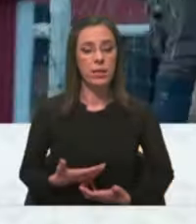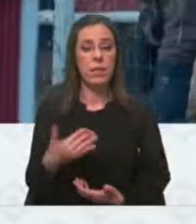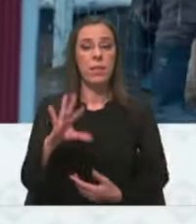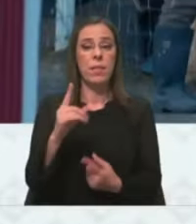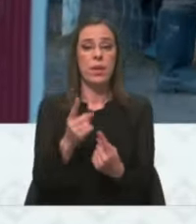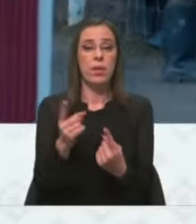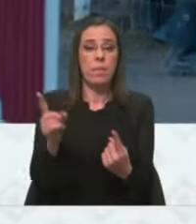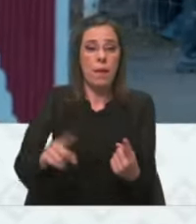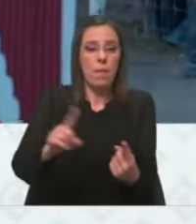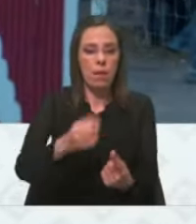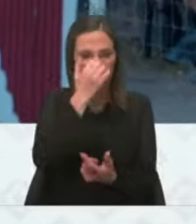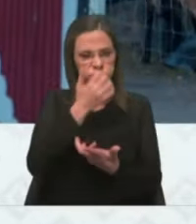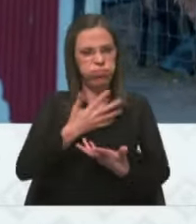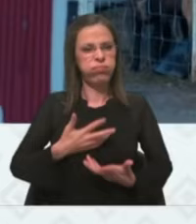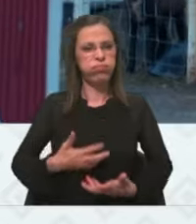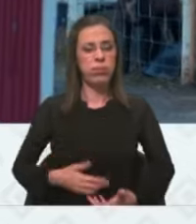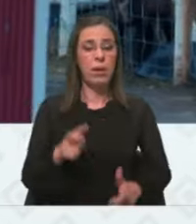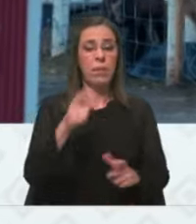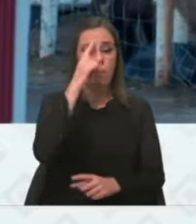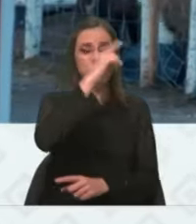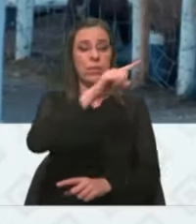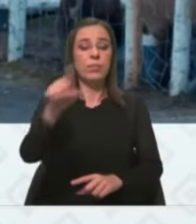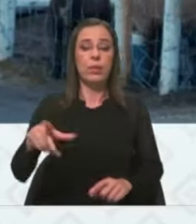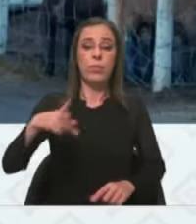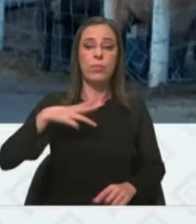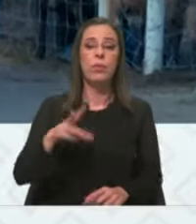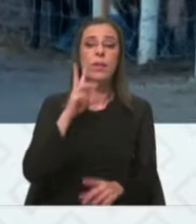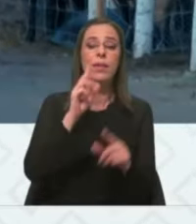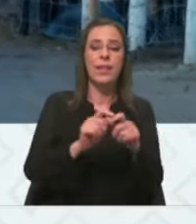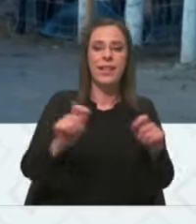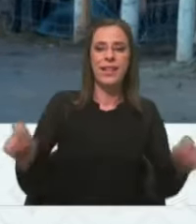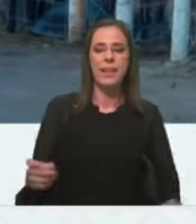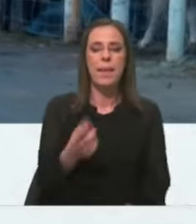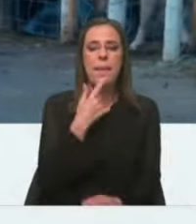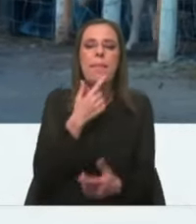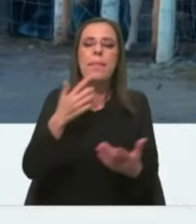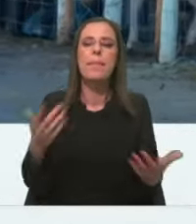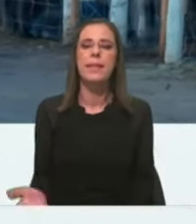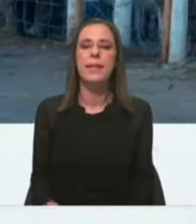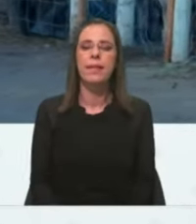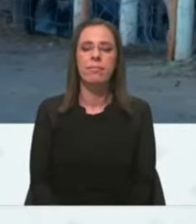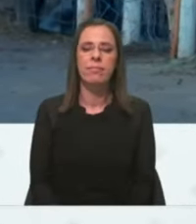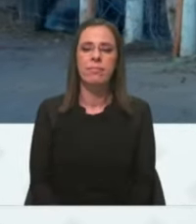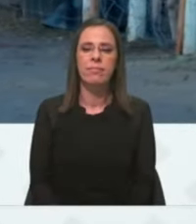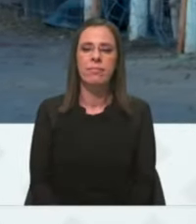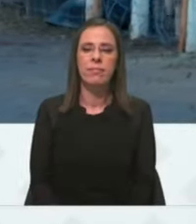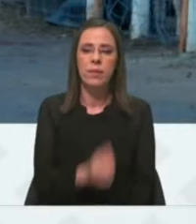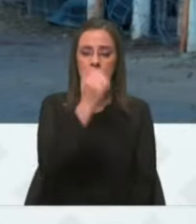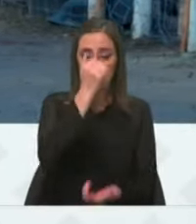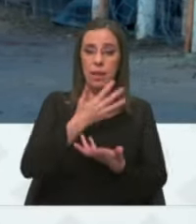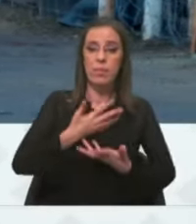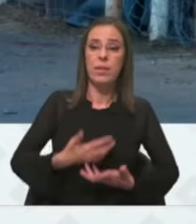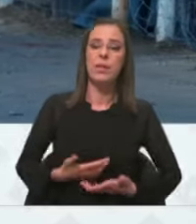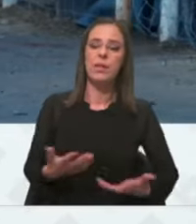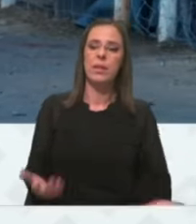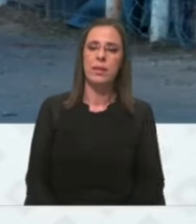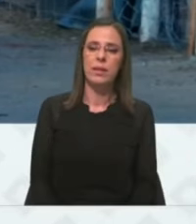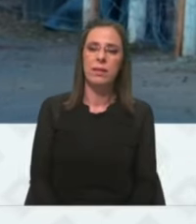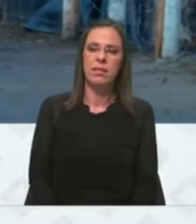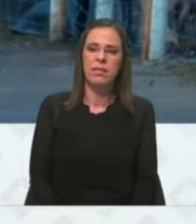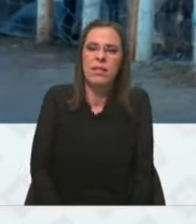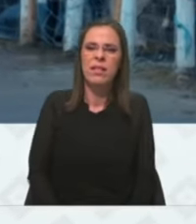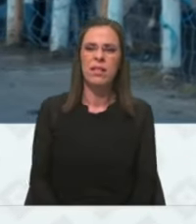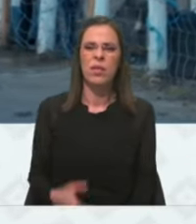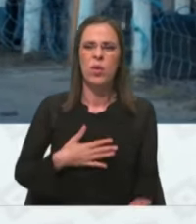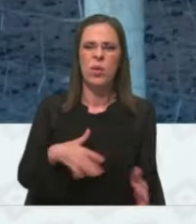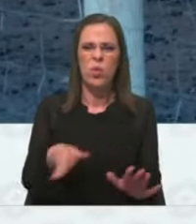uma vez até. As pessoas também sabem quem são. Eu acho que os portugueses que acompanharam a Quinta percebem quem é que me desiludiu ou quem pode ter sido. Não